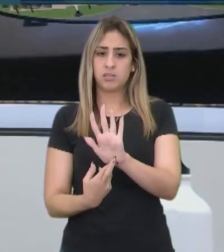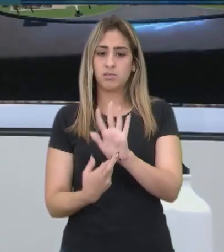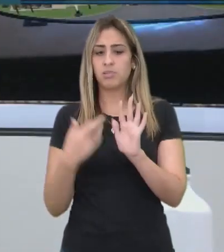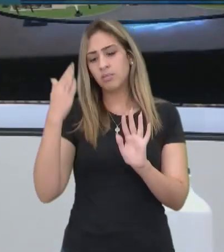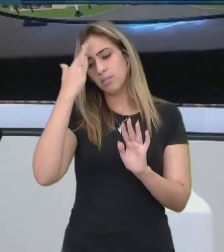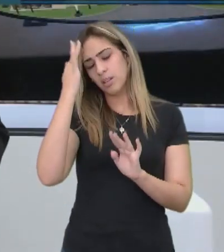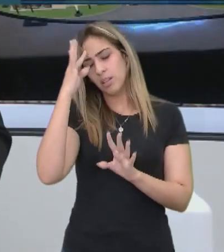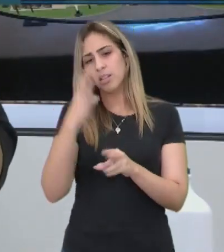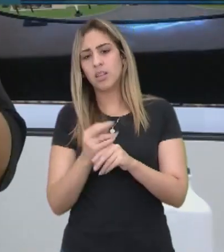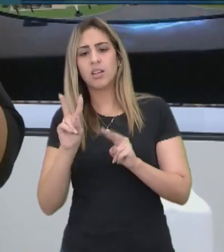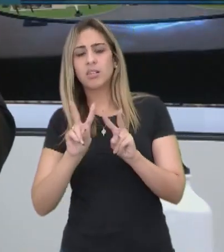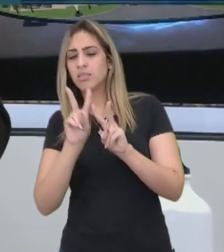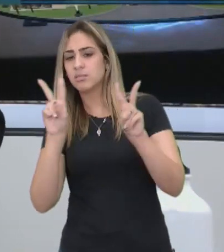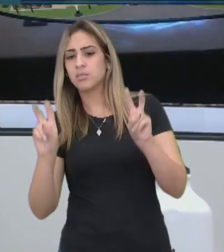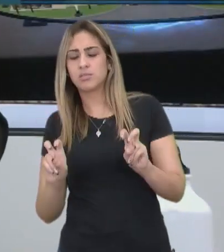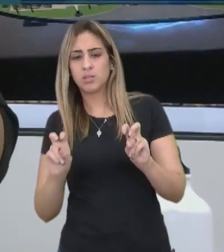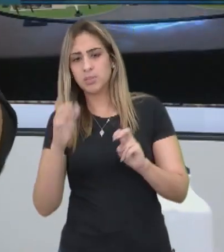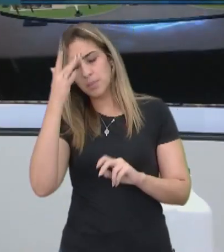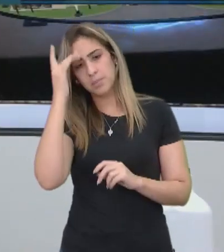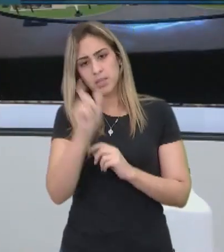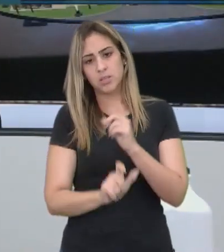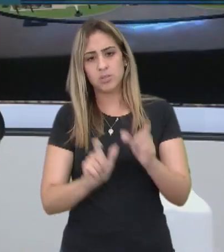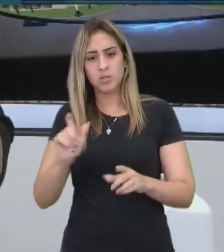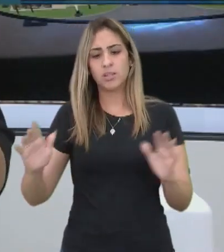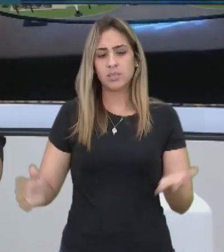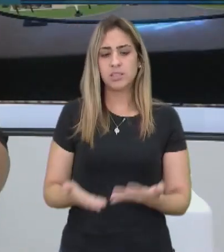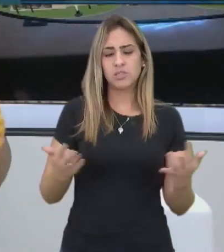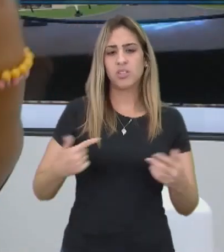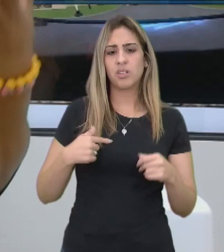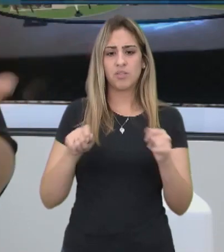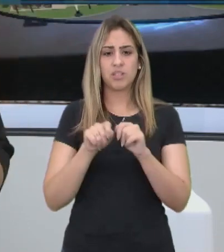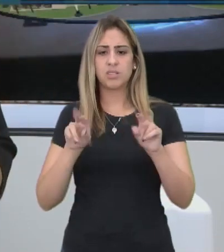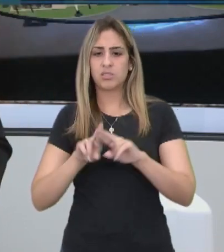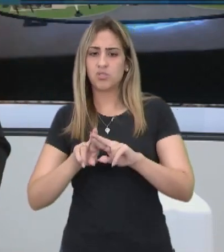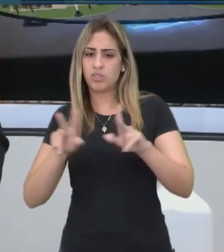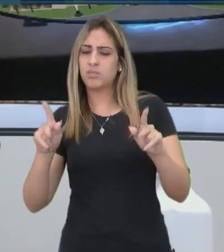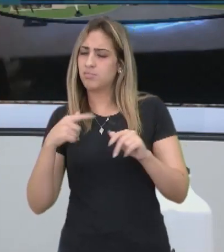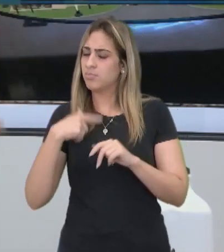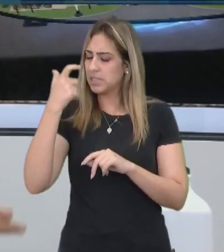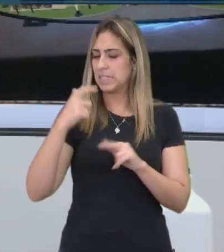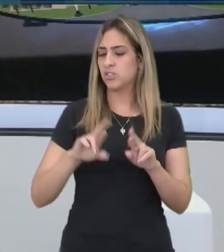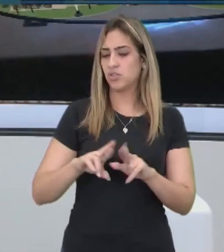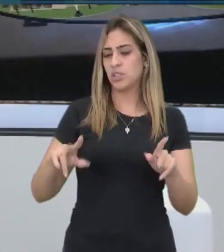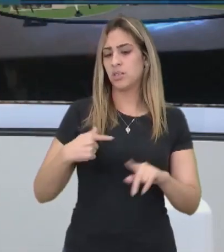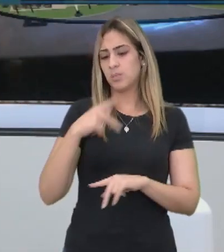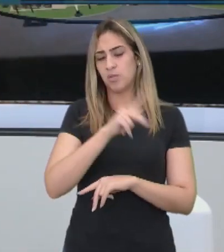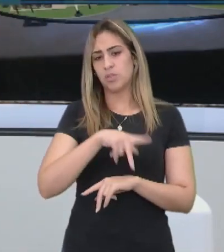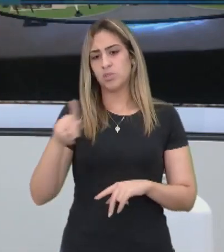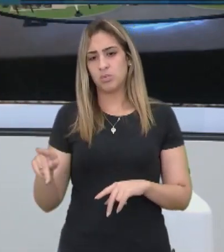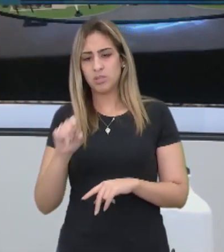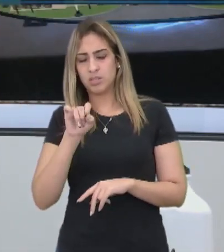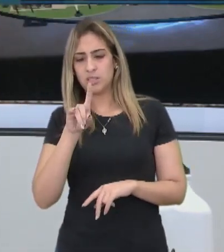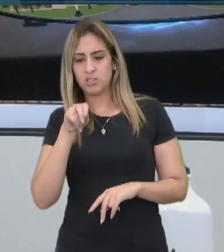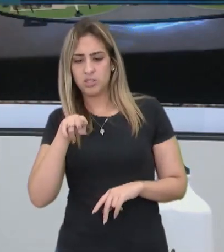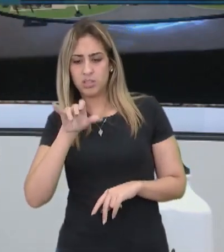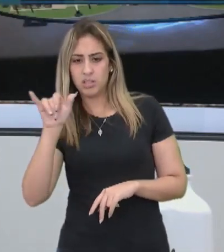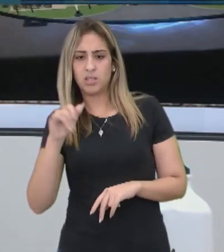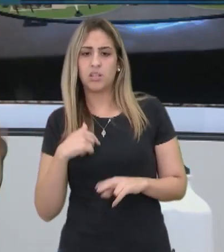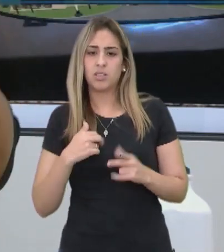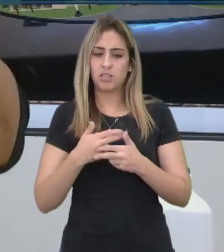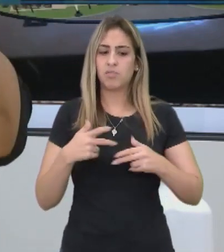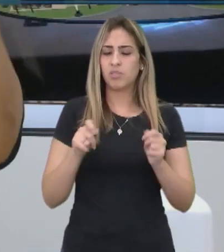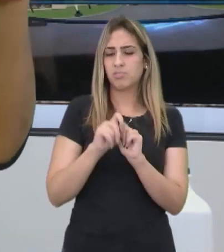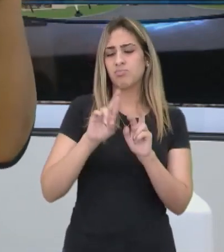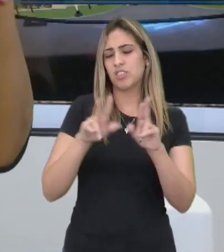entender a questão de pessoas que me incentivaram a fazer a diferença e ser diferente. Então, o professor Sidney fez toda a diferença na minha